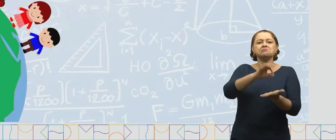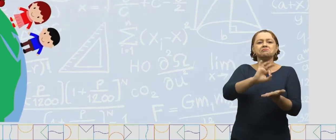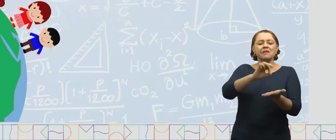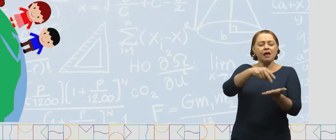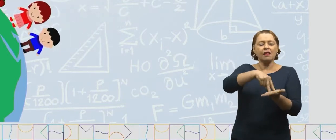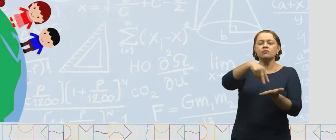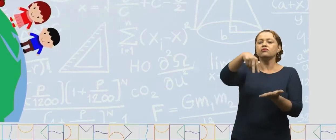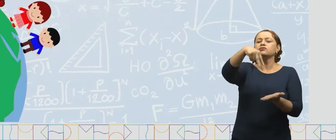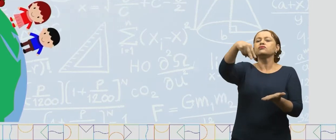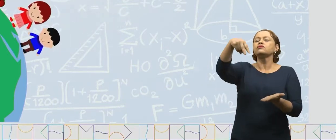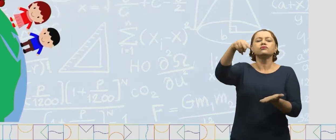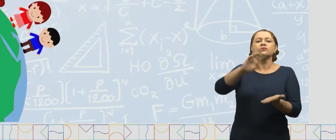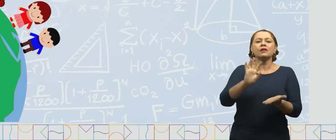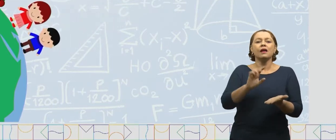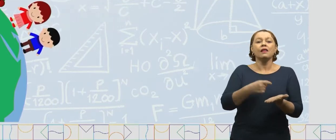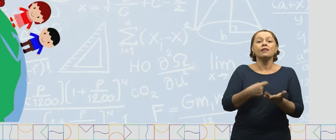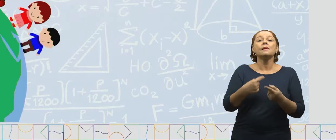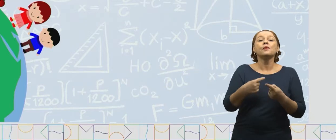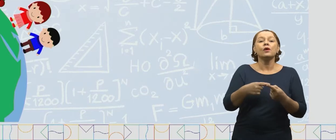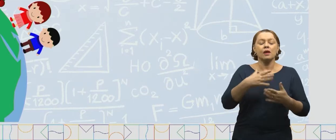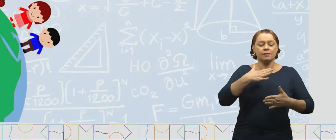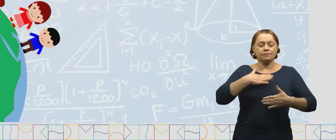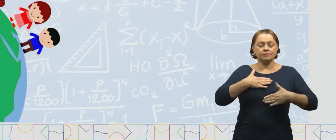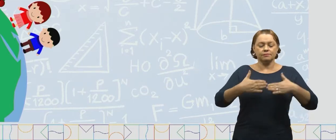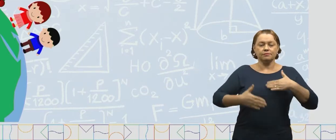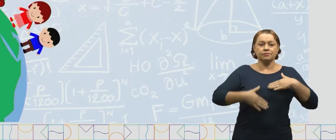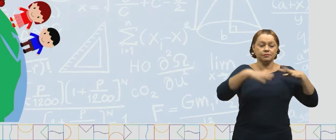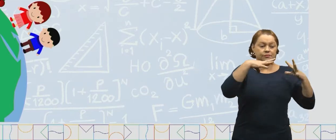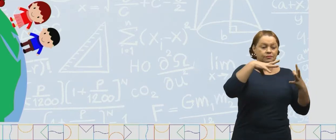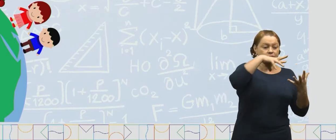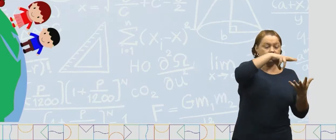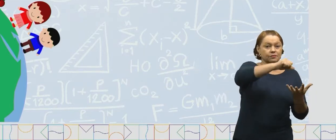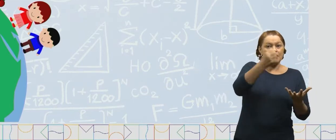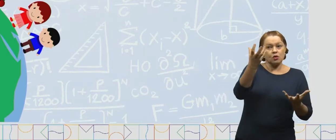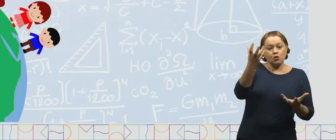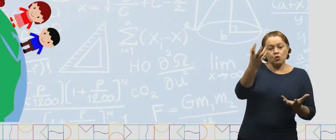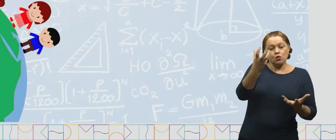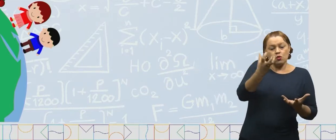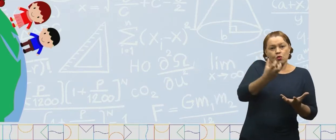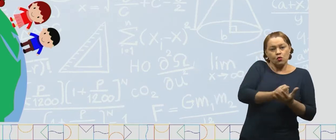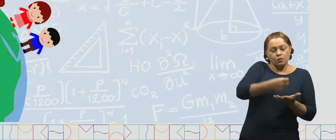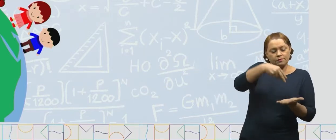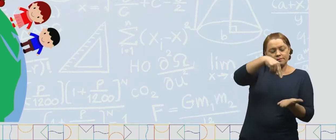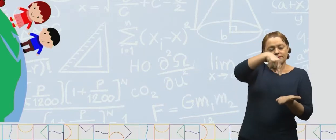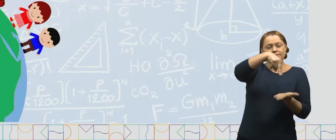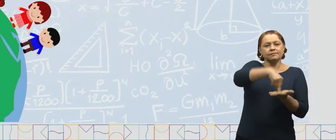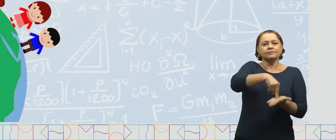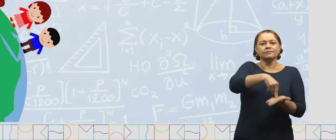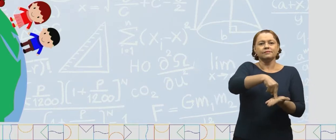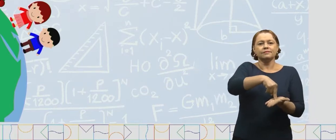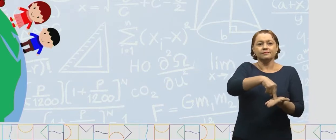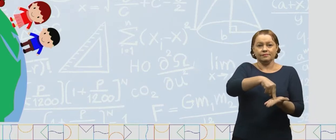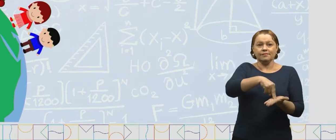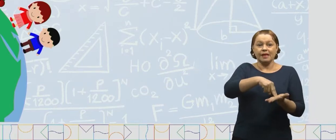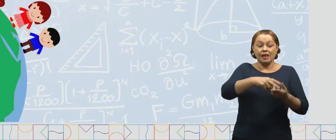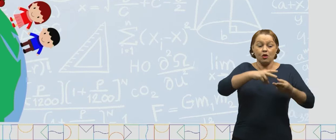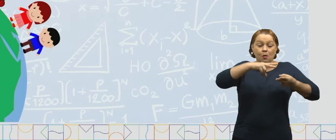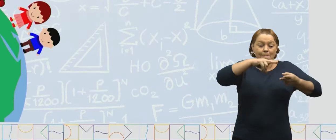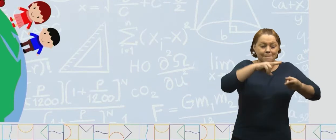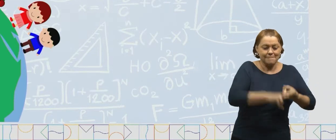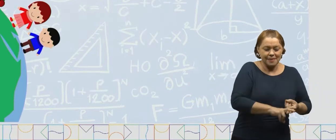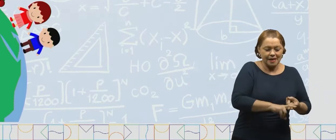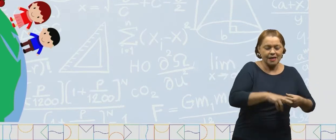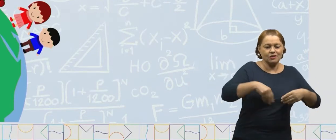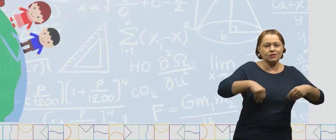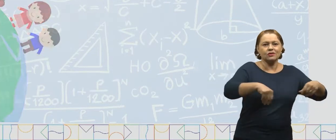voando, pois a massa do nosso planeta Terra é muito maior que a nossa e isso nos